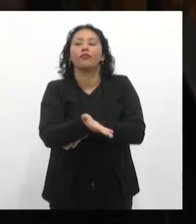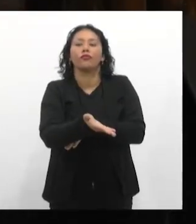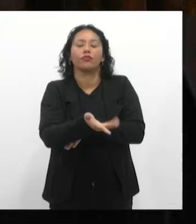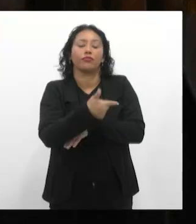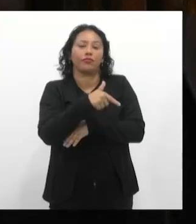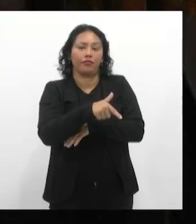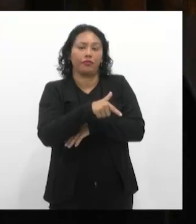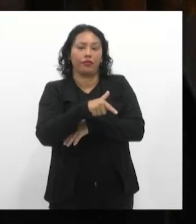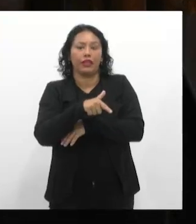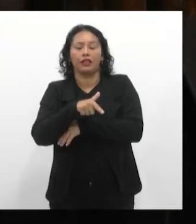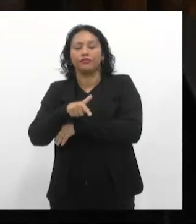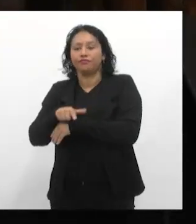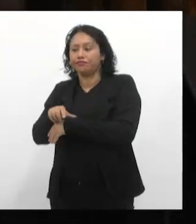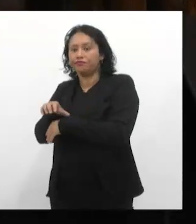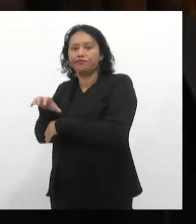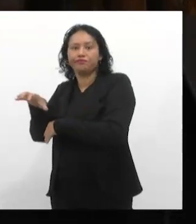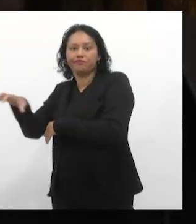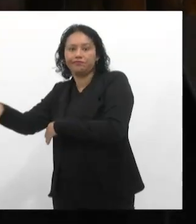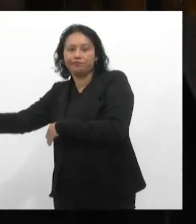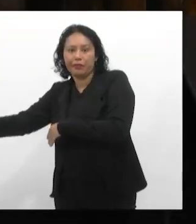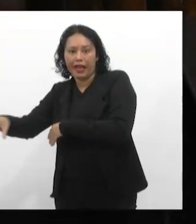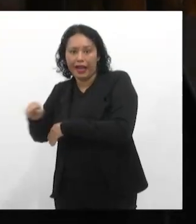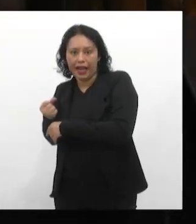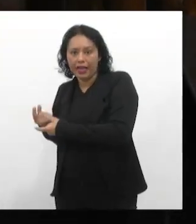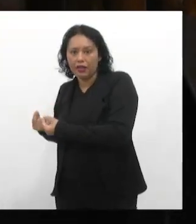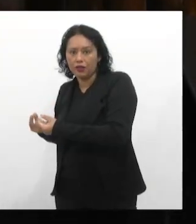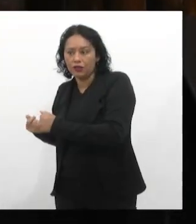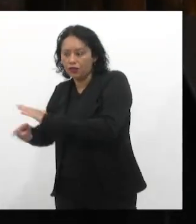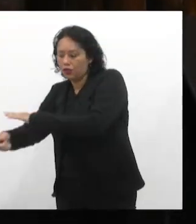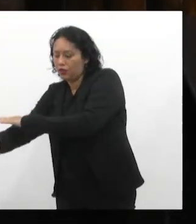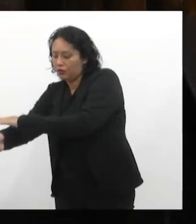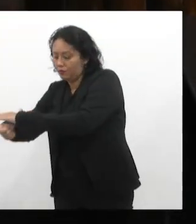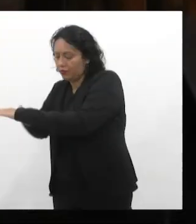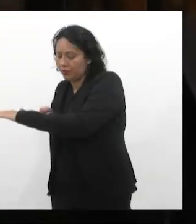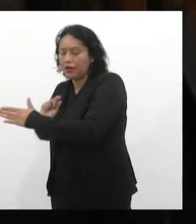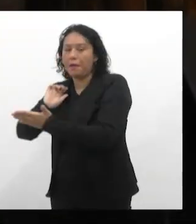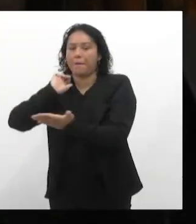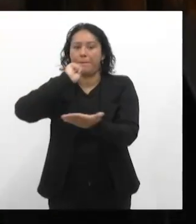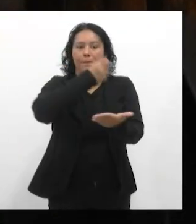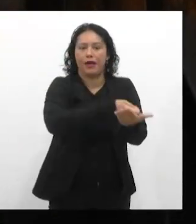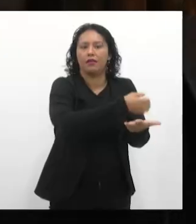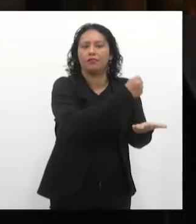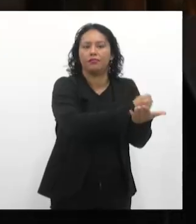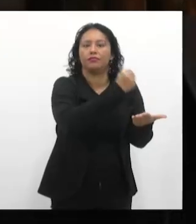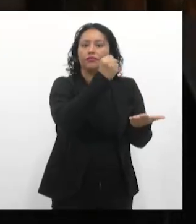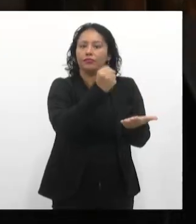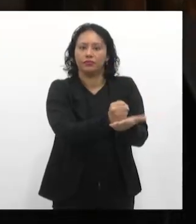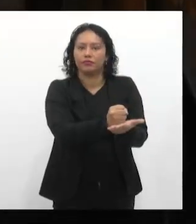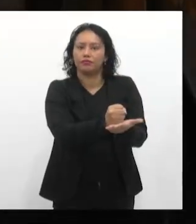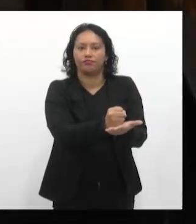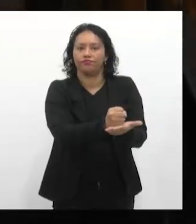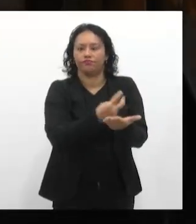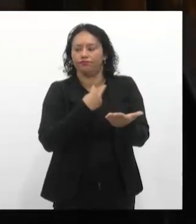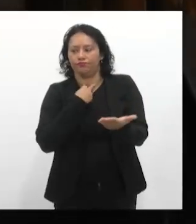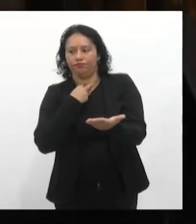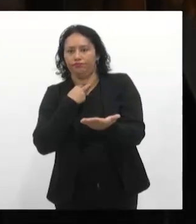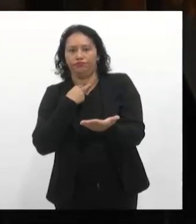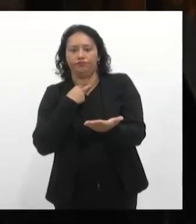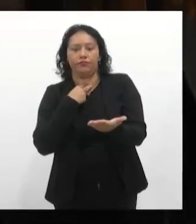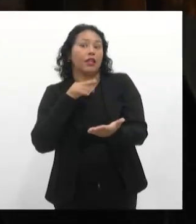de combate à pobreza para as custas cartoriais, saiam do fundo da Justiça, que é um